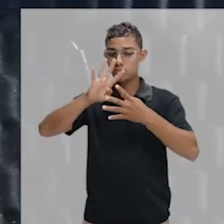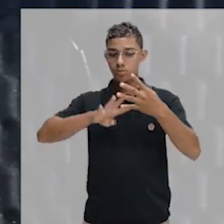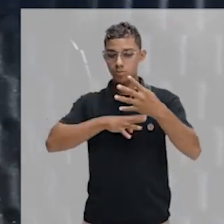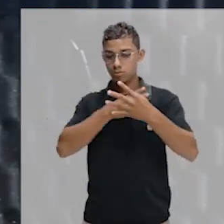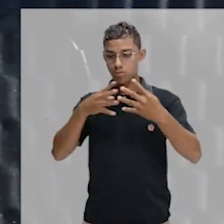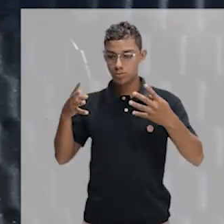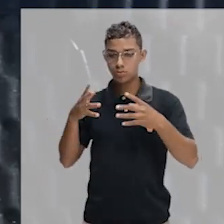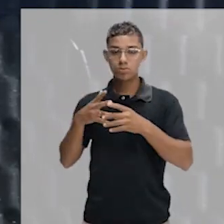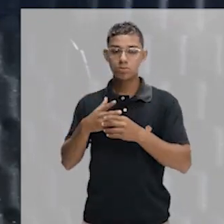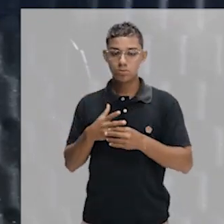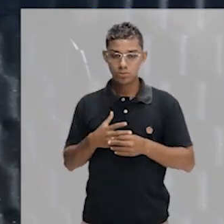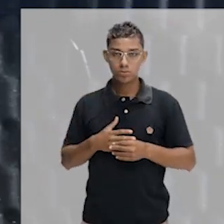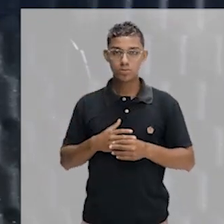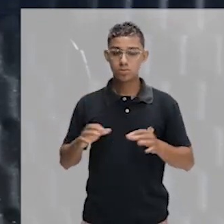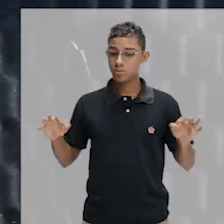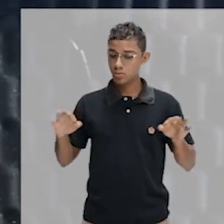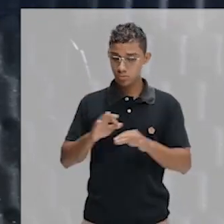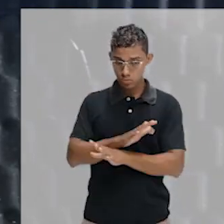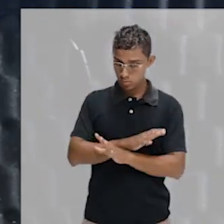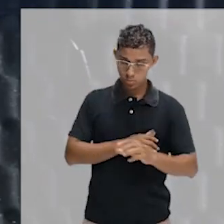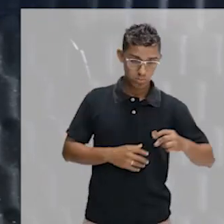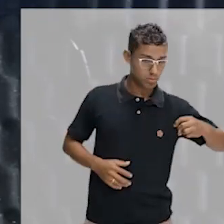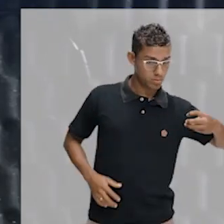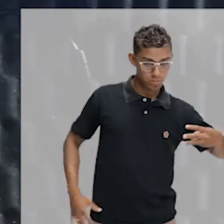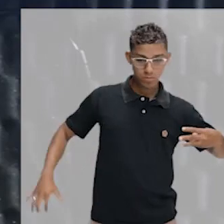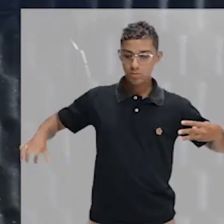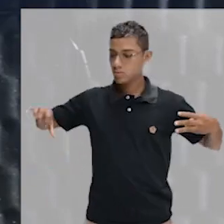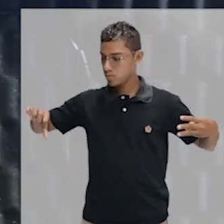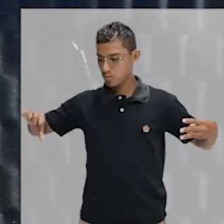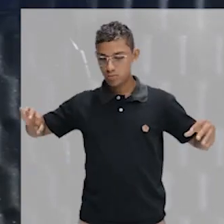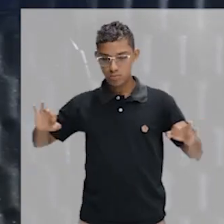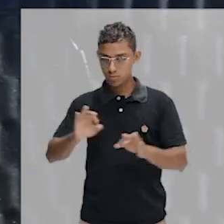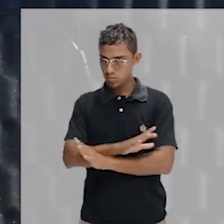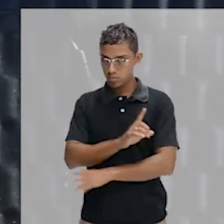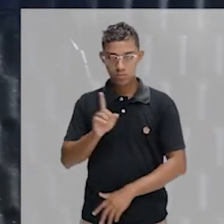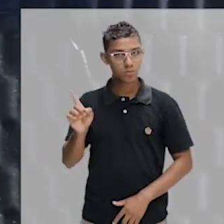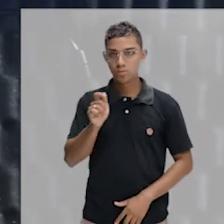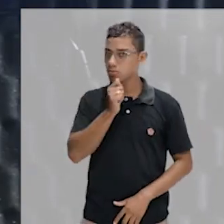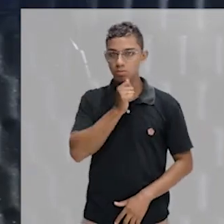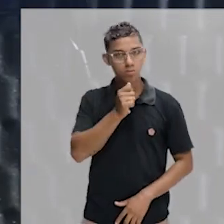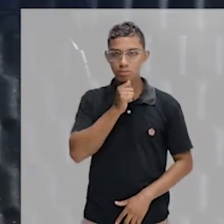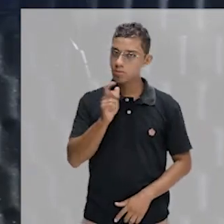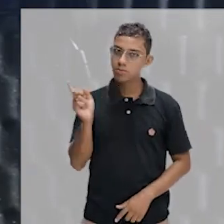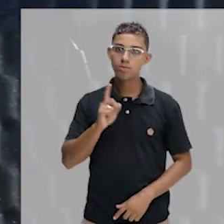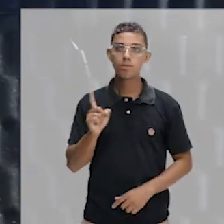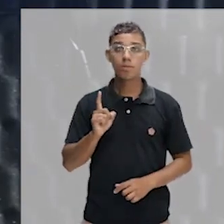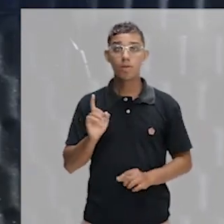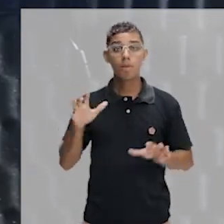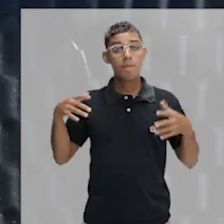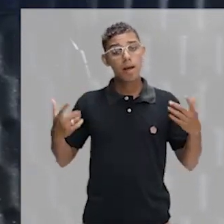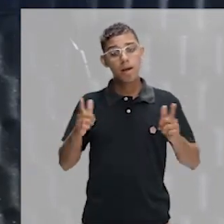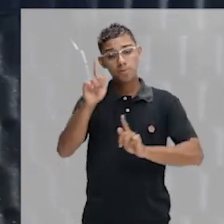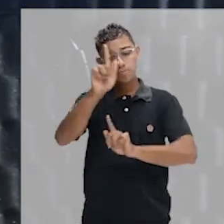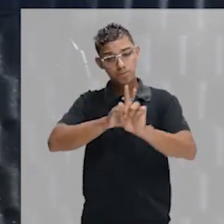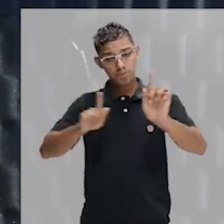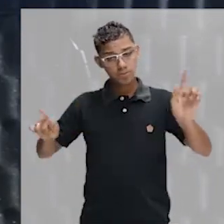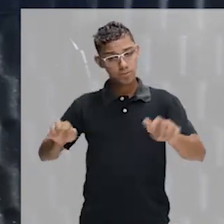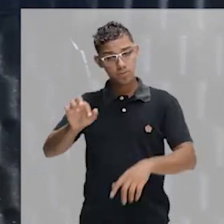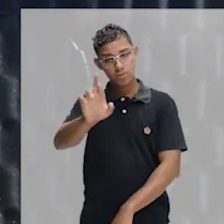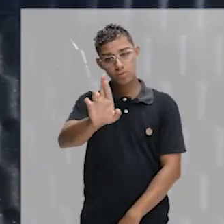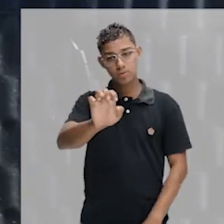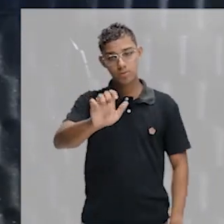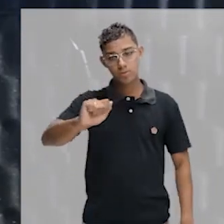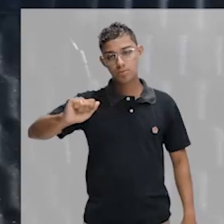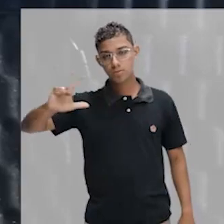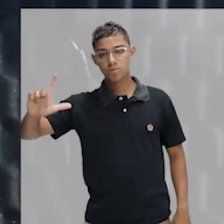que eu escolhi mas não acaba no três não tá lembra que eu tô trabalhando no eixo real tá então eu tenho todo